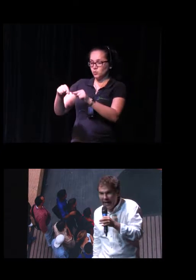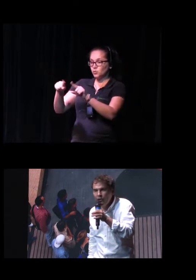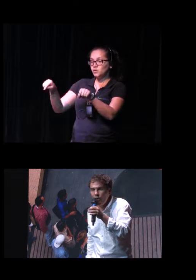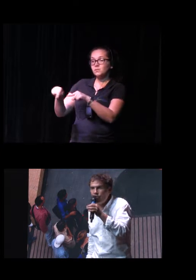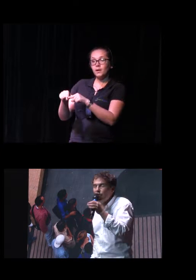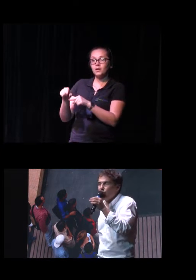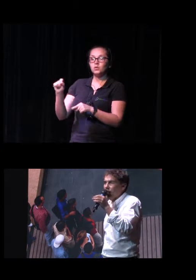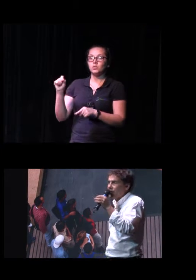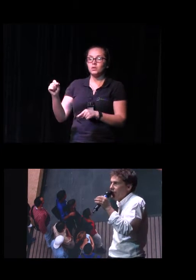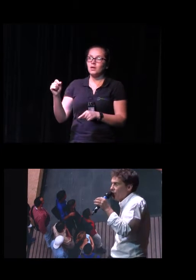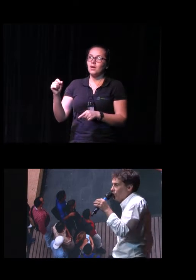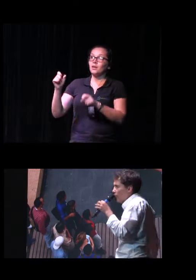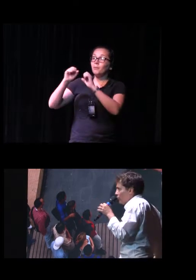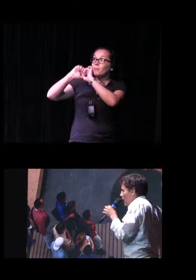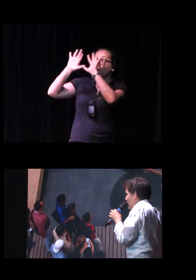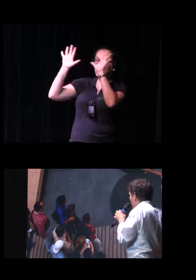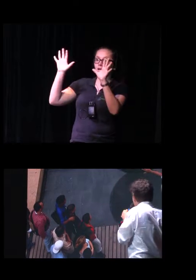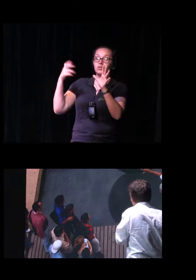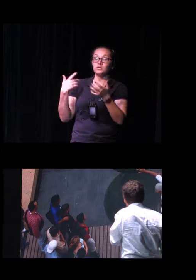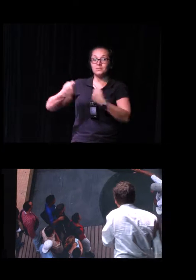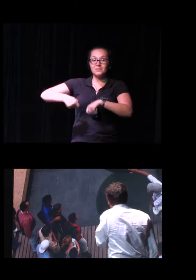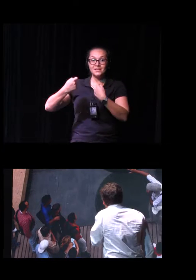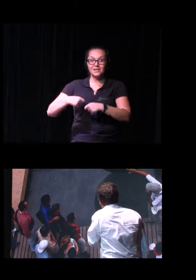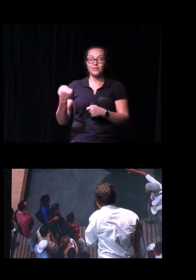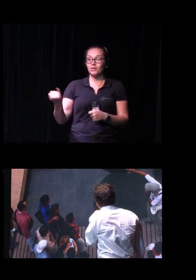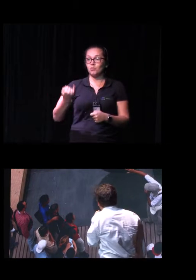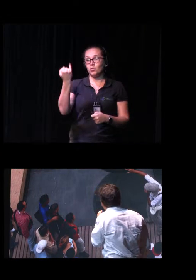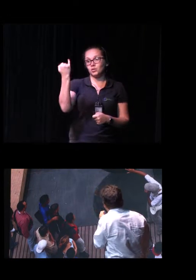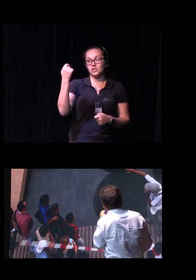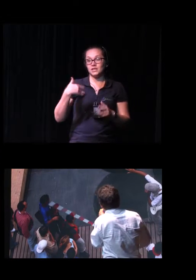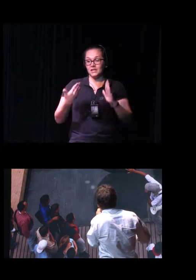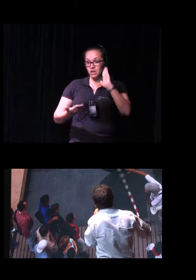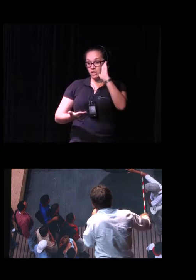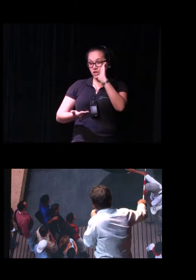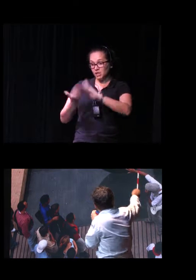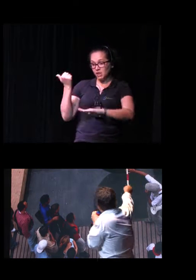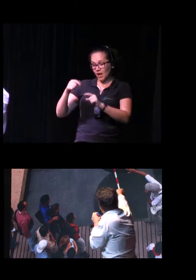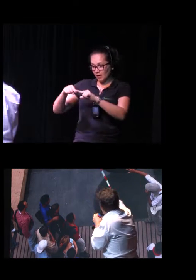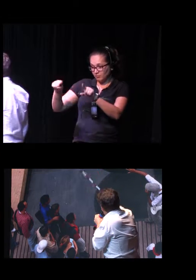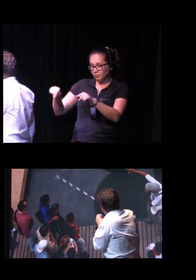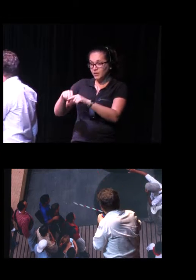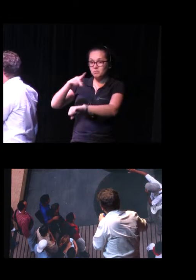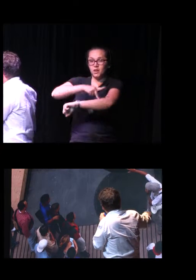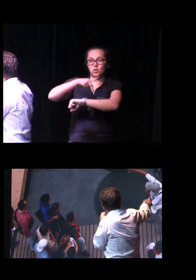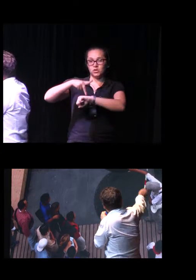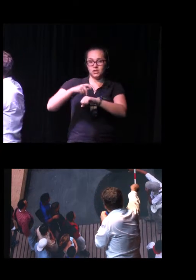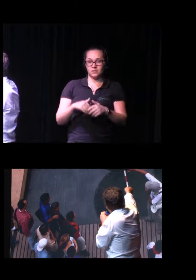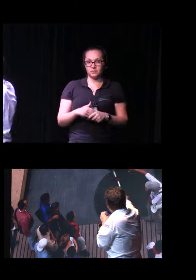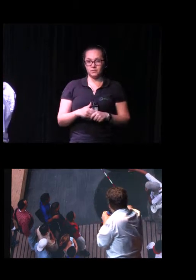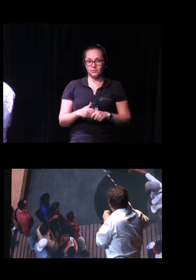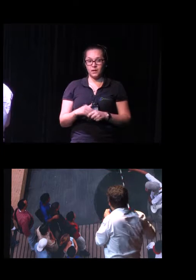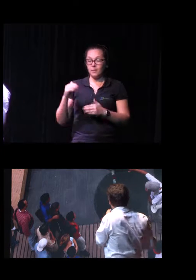que era um espaço de planetário, então era fundamental tirar a parte